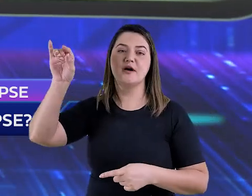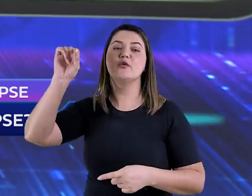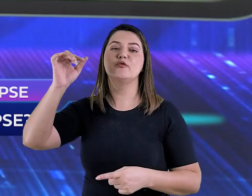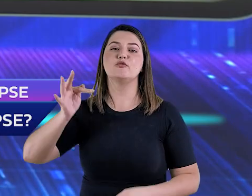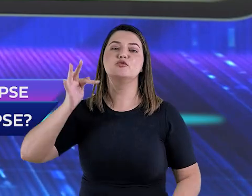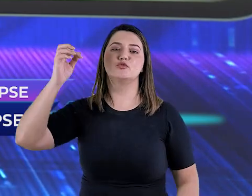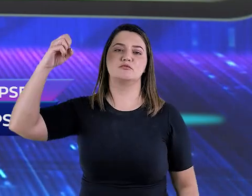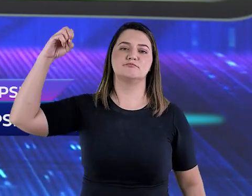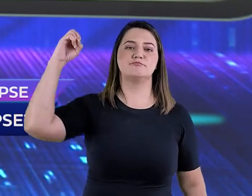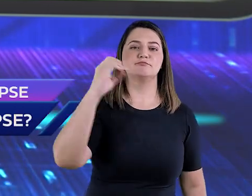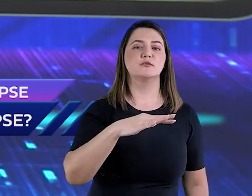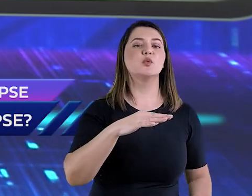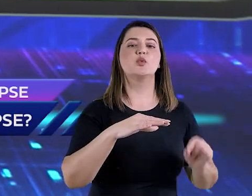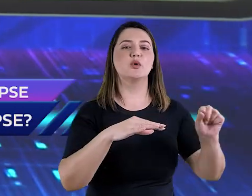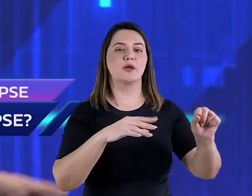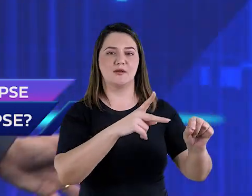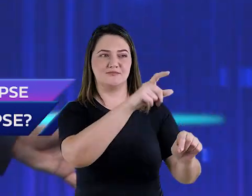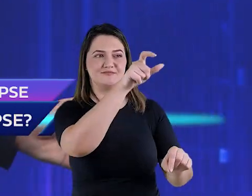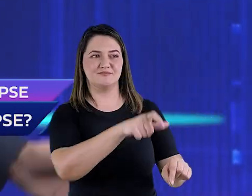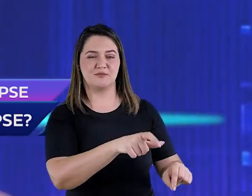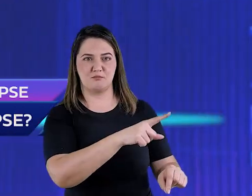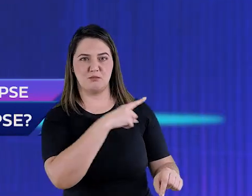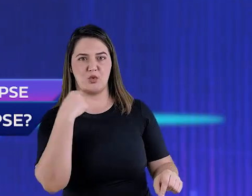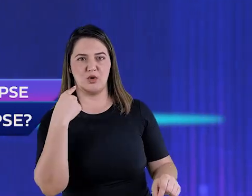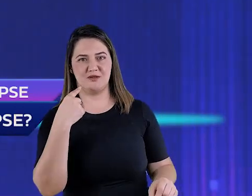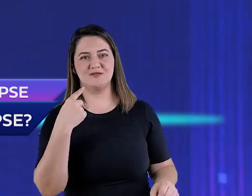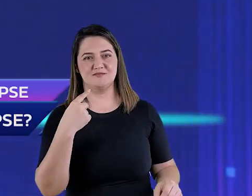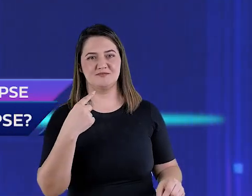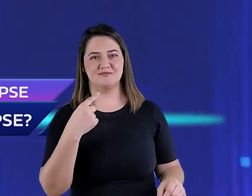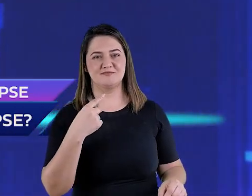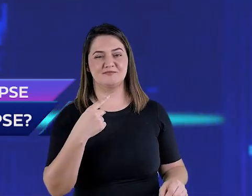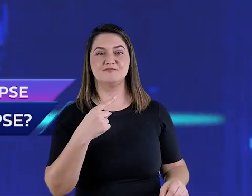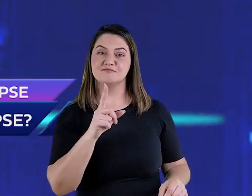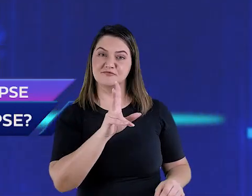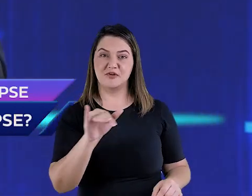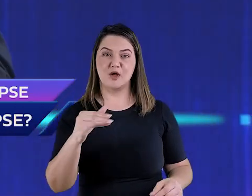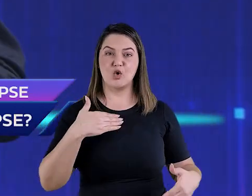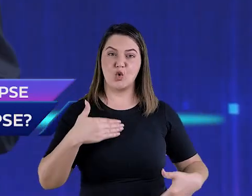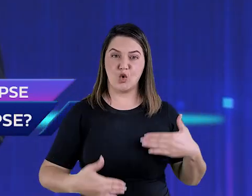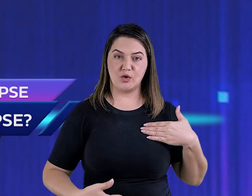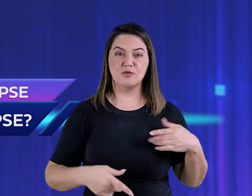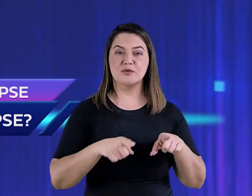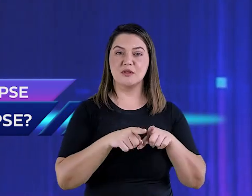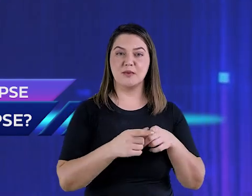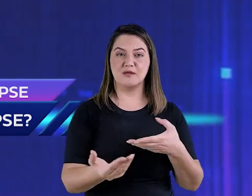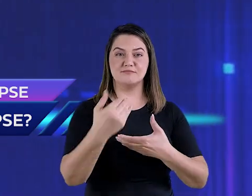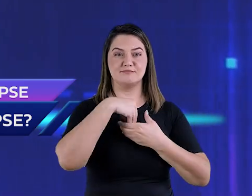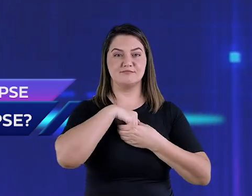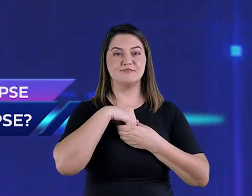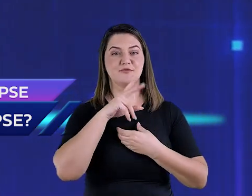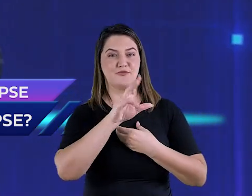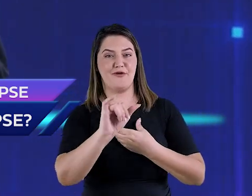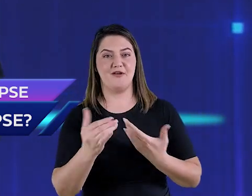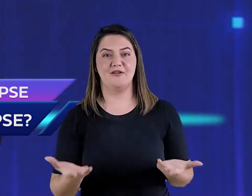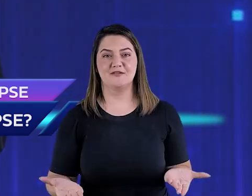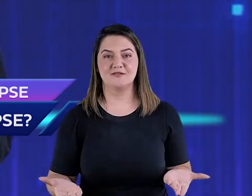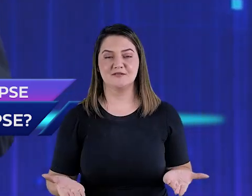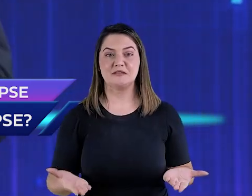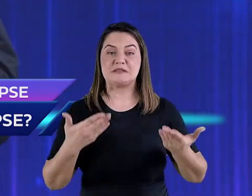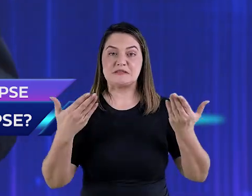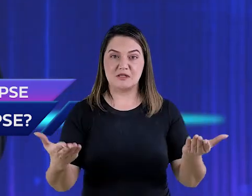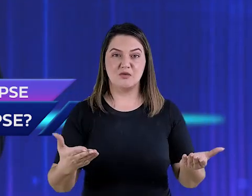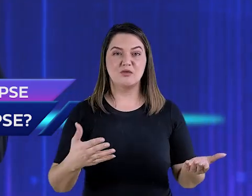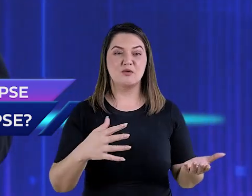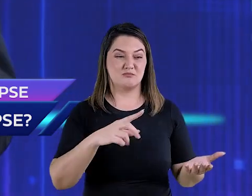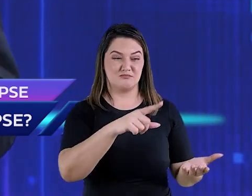corpo. O tempo de angústia que sobrevirá sobre a humanidade dará espaço